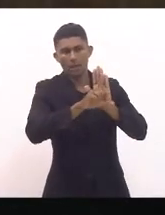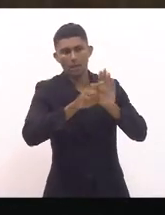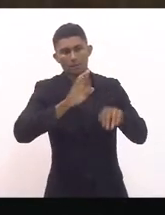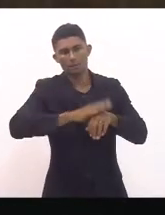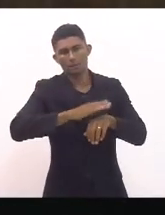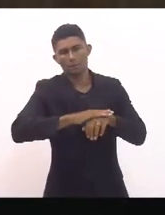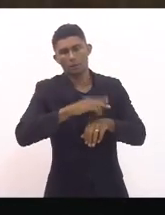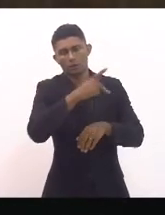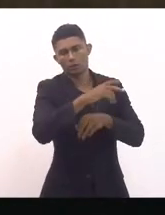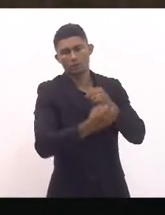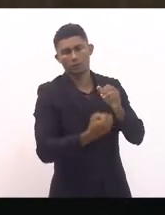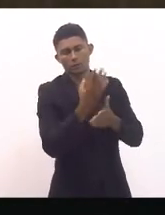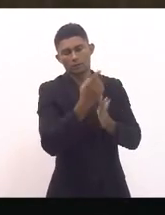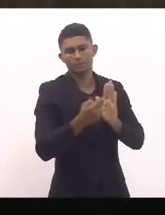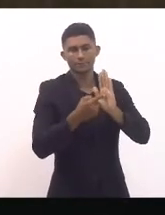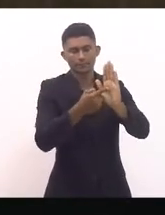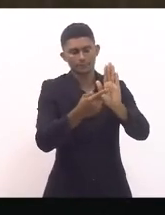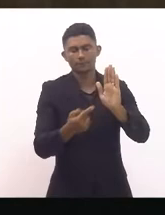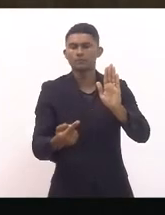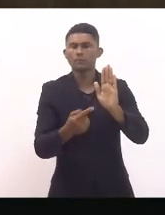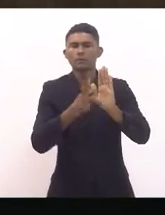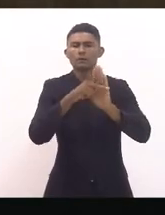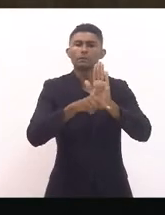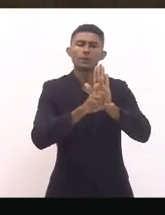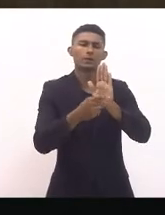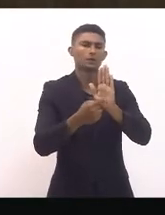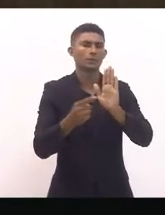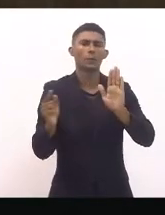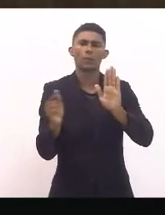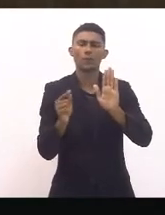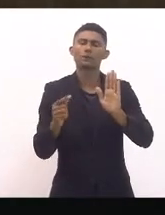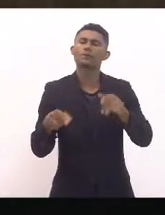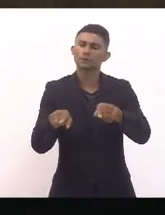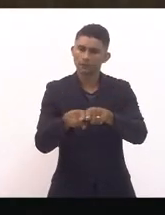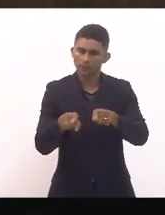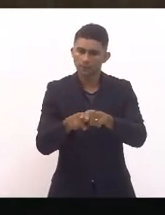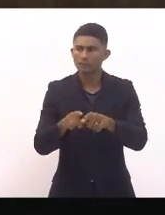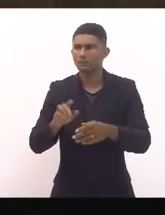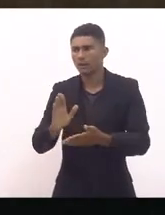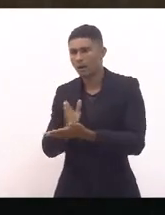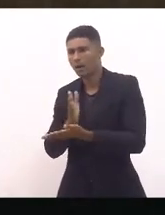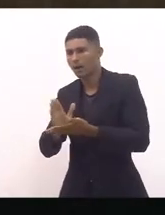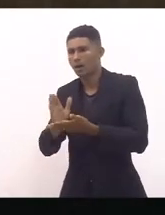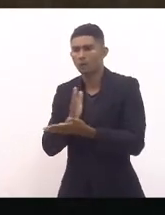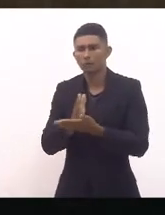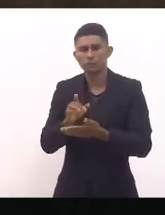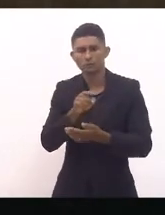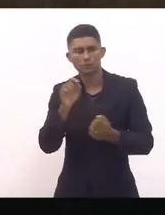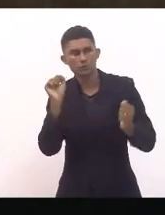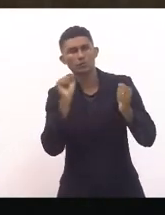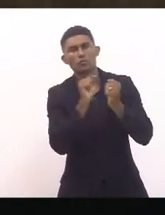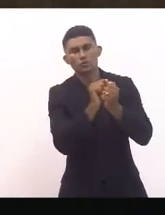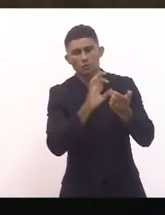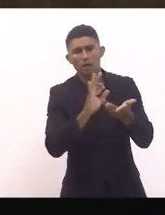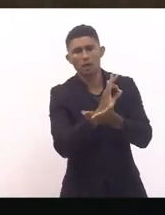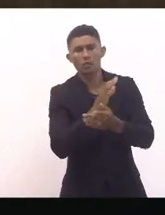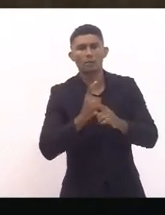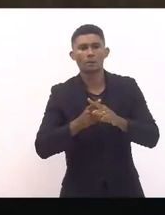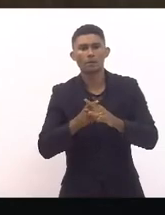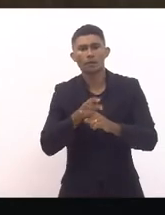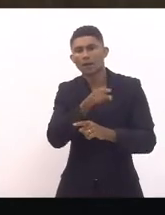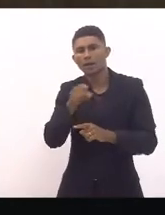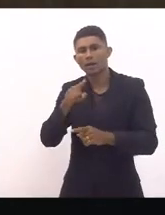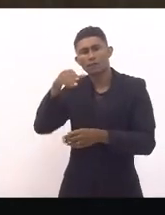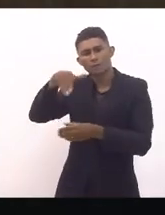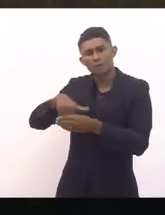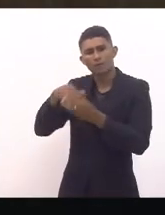e acompanhava esse PL como coautores aqueles deputados que votaram contra o governo, ou seja,